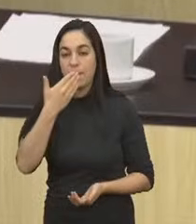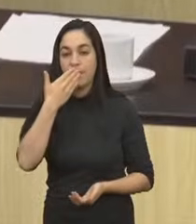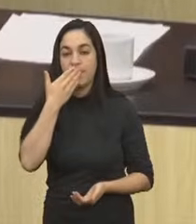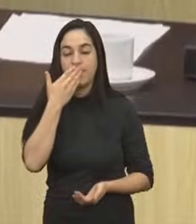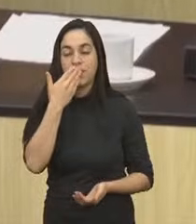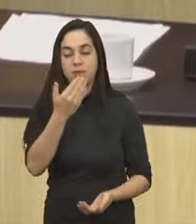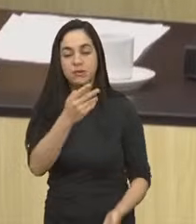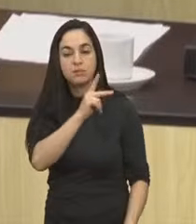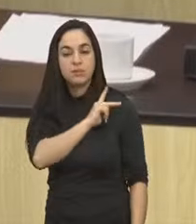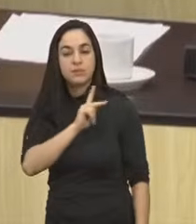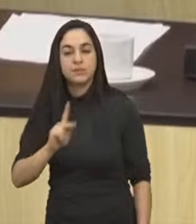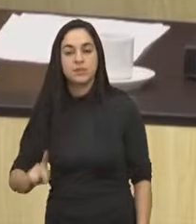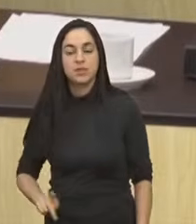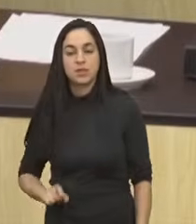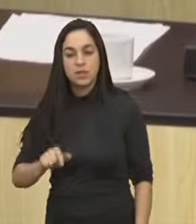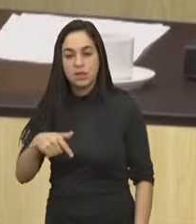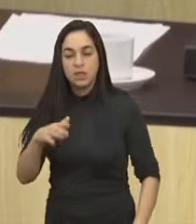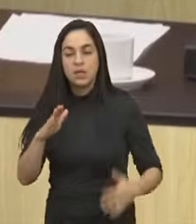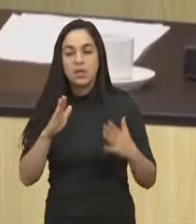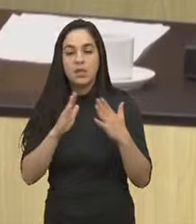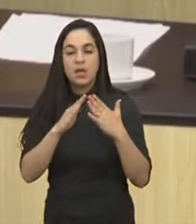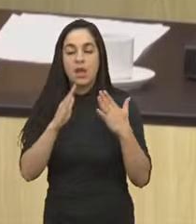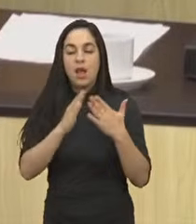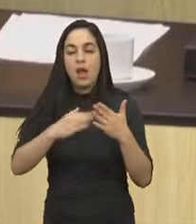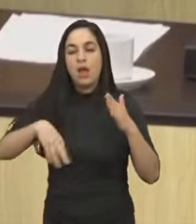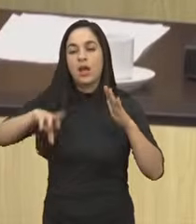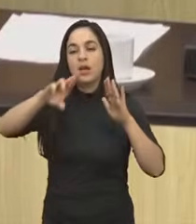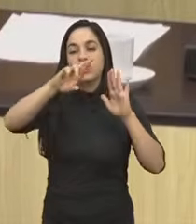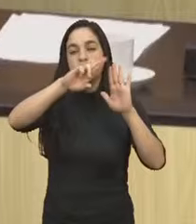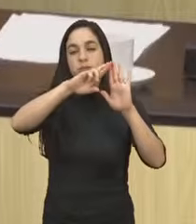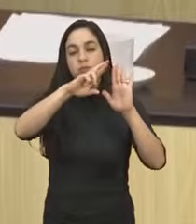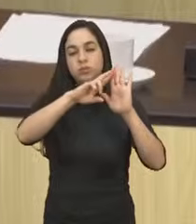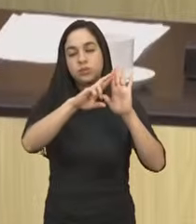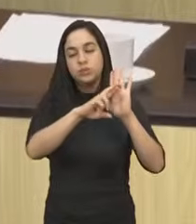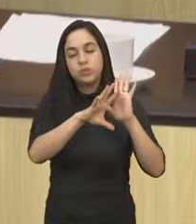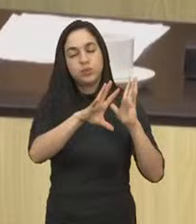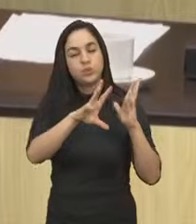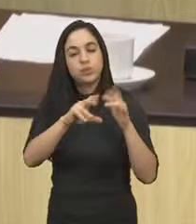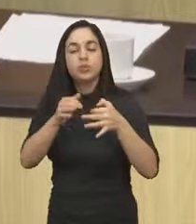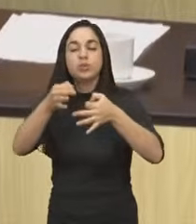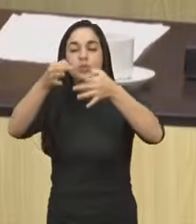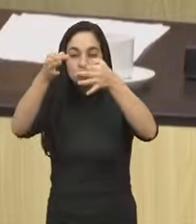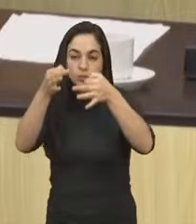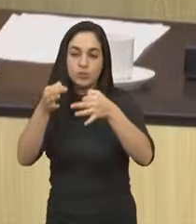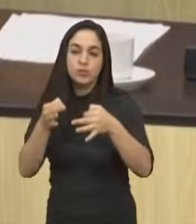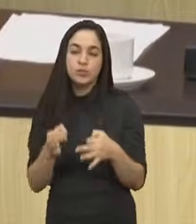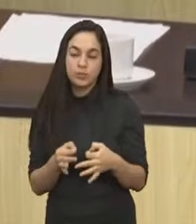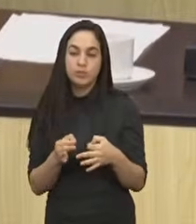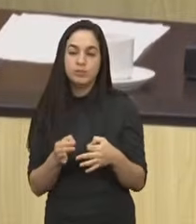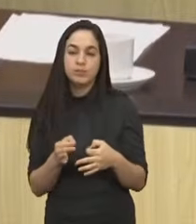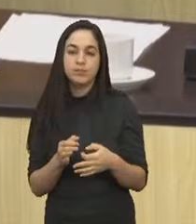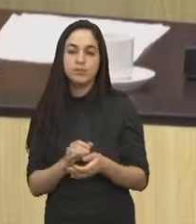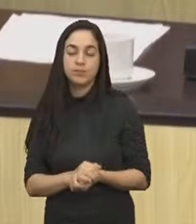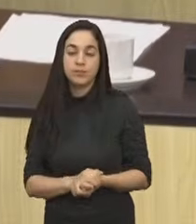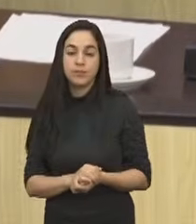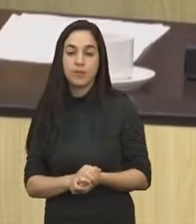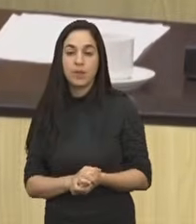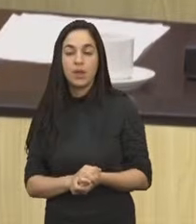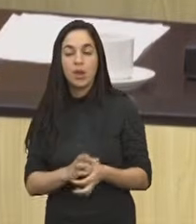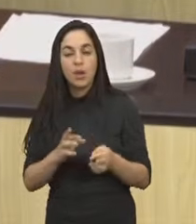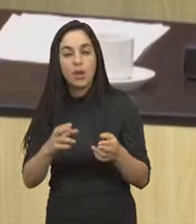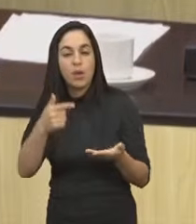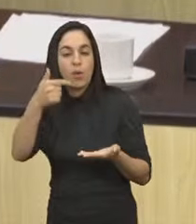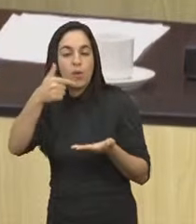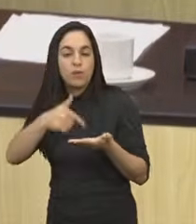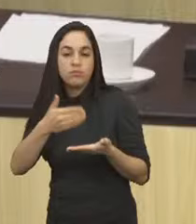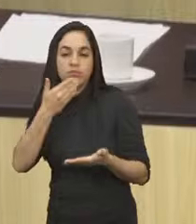excelentíssimo senhor presidente desta casa, ouvido e aprovado pelo egrégio plenário, cumpridas as formalidades regimentais, seja encaminhado ofício